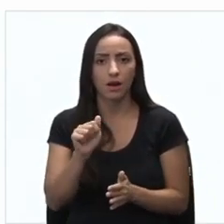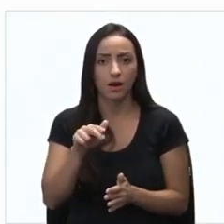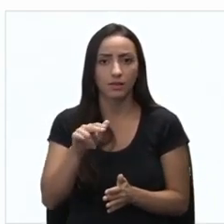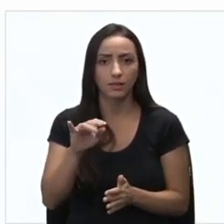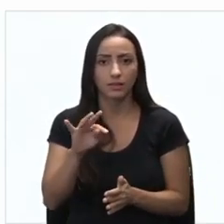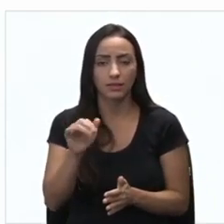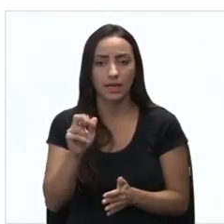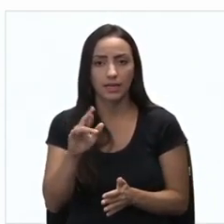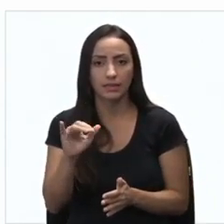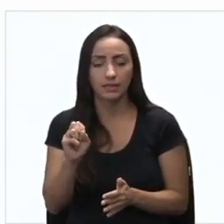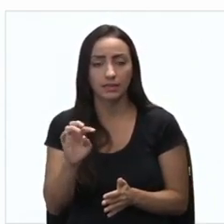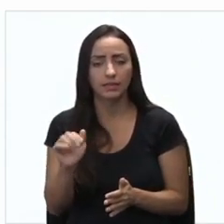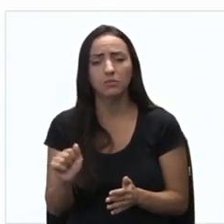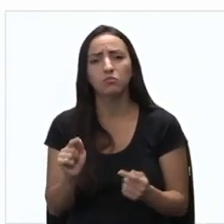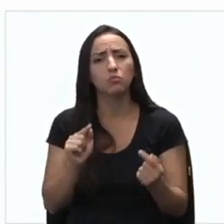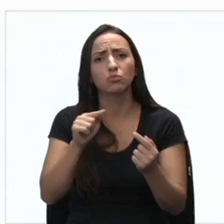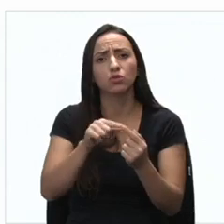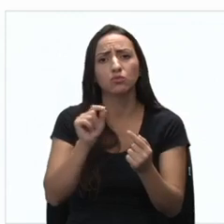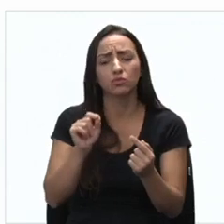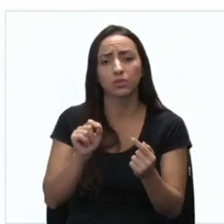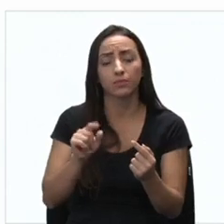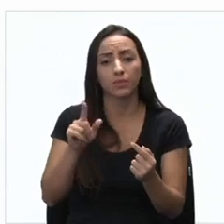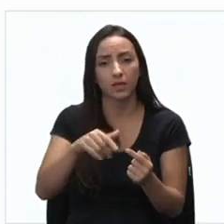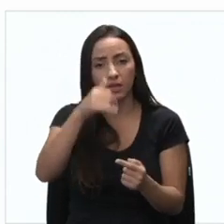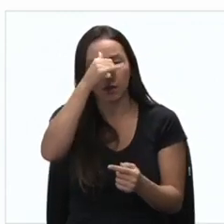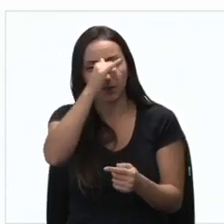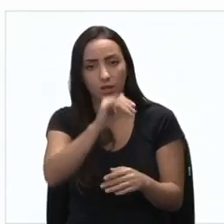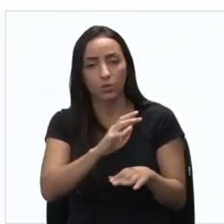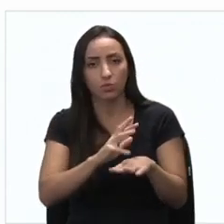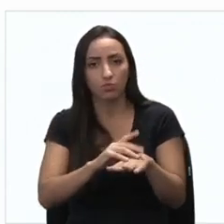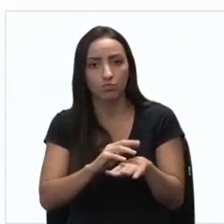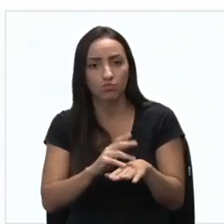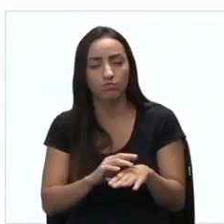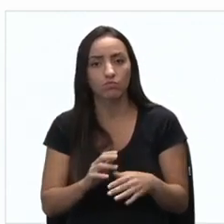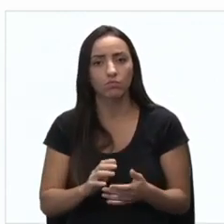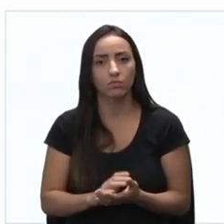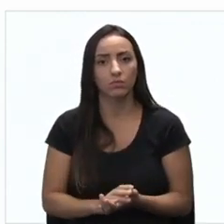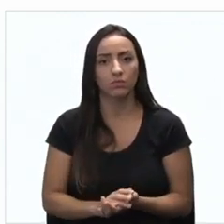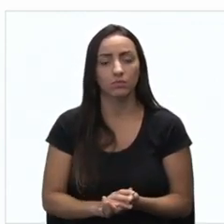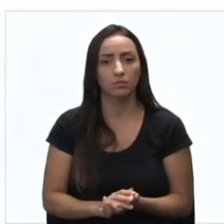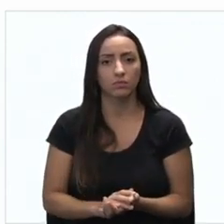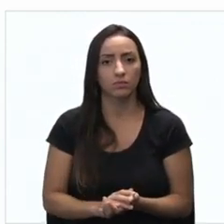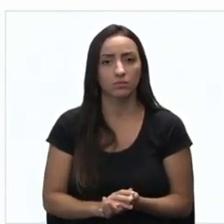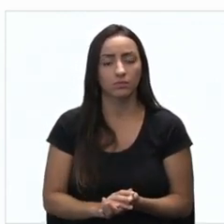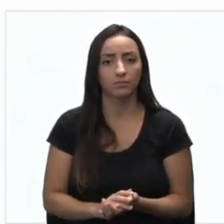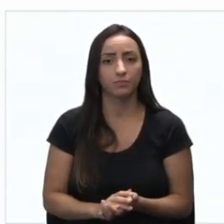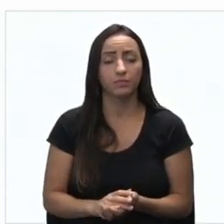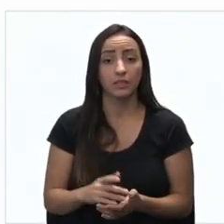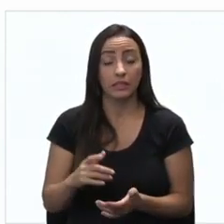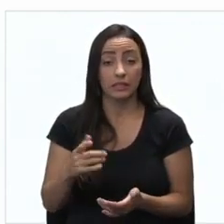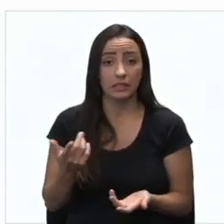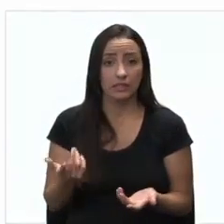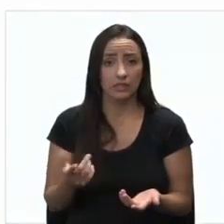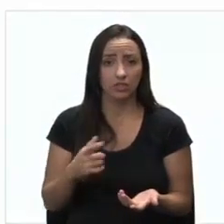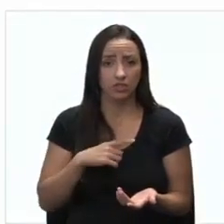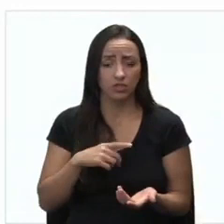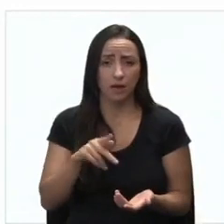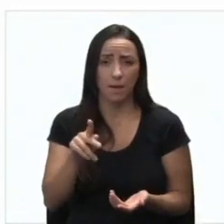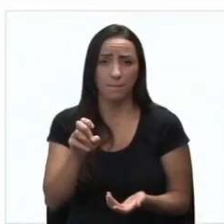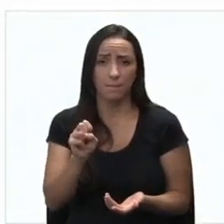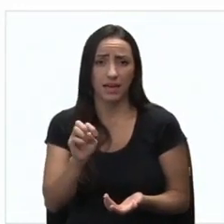o objetivo de conter doenças que estavam presentes na época, a